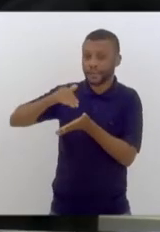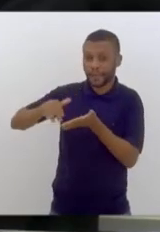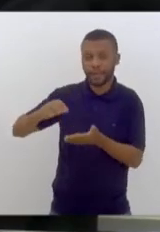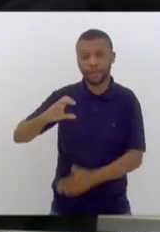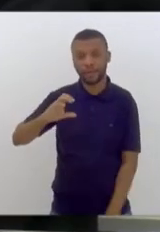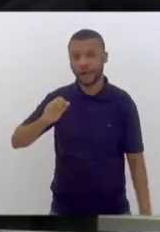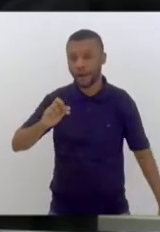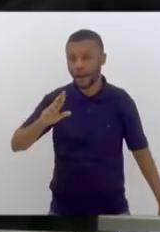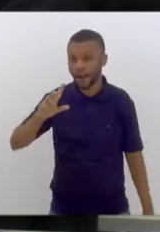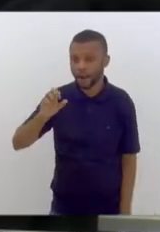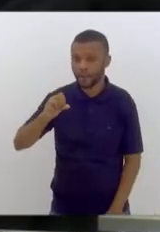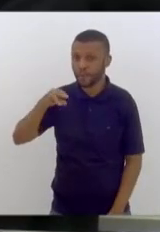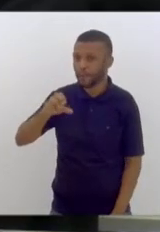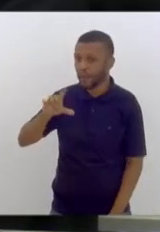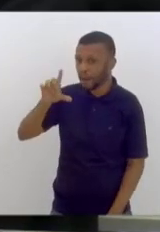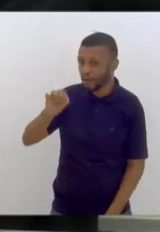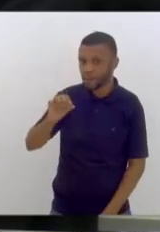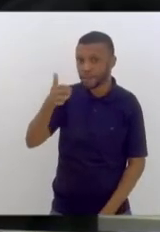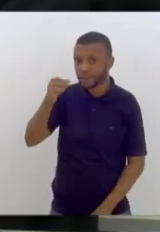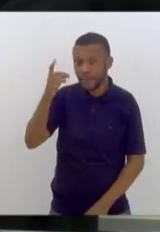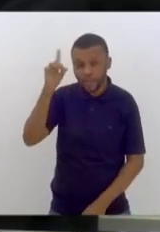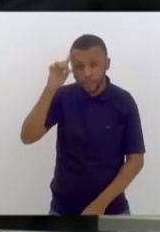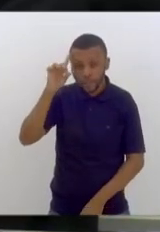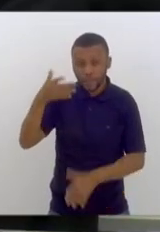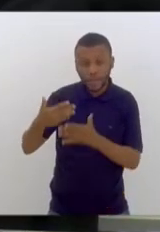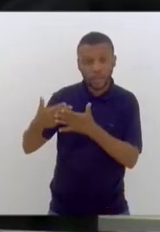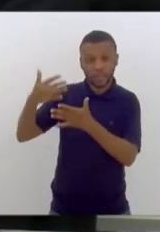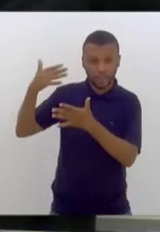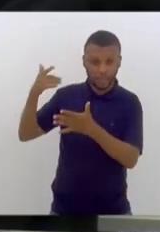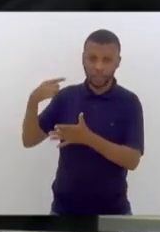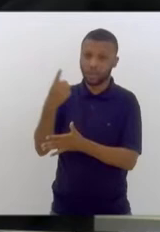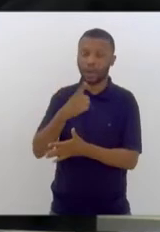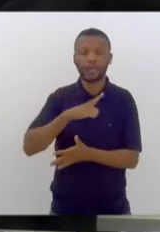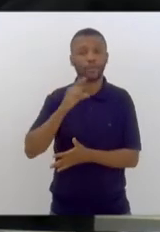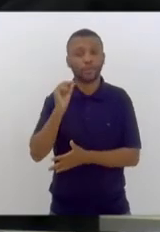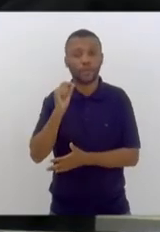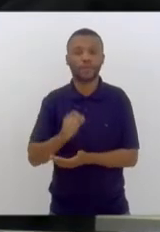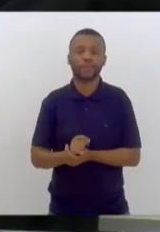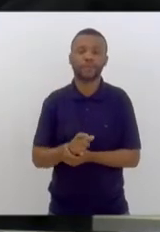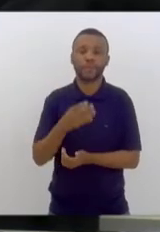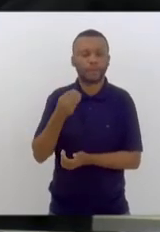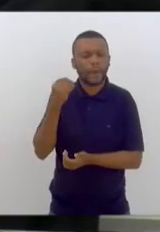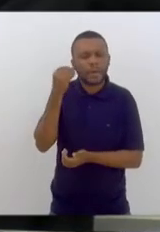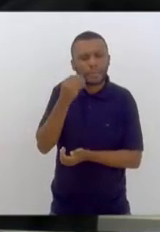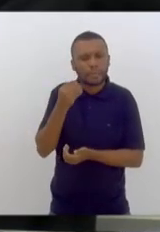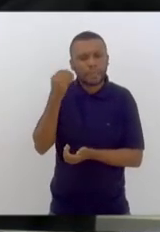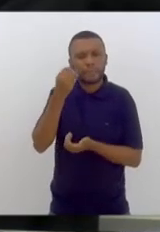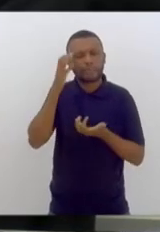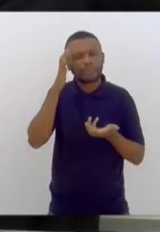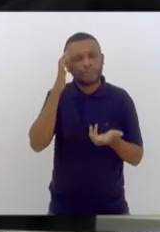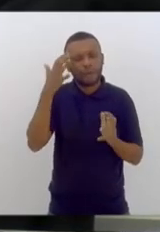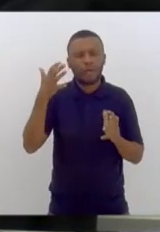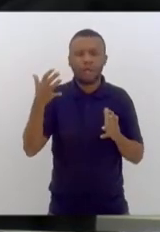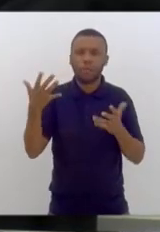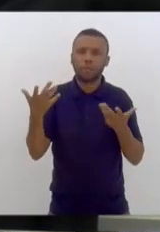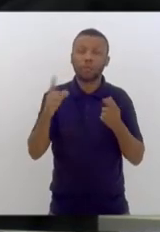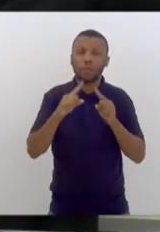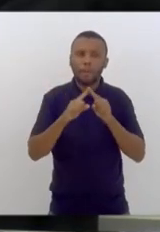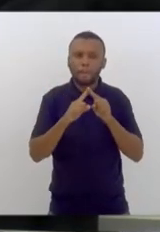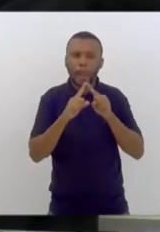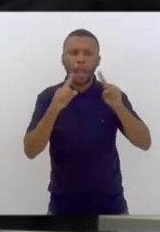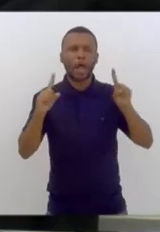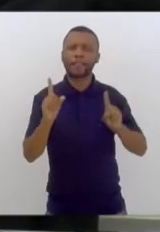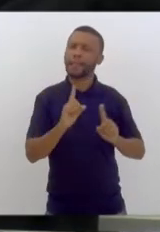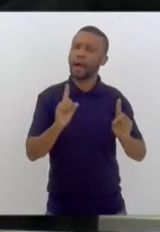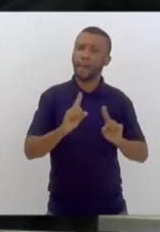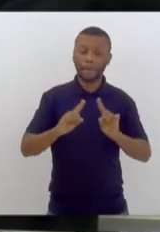dias atrás. É, a gente tem vivido uma situação, não reclamamos disso, mas